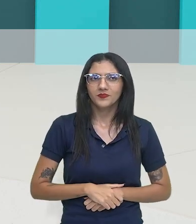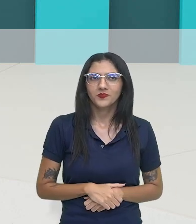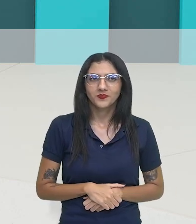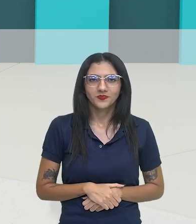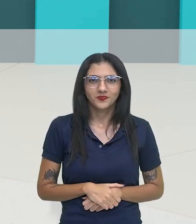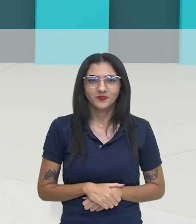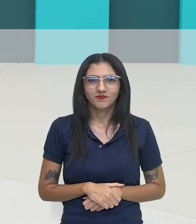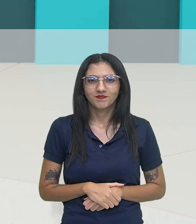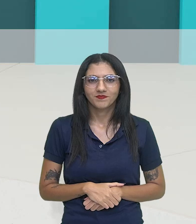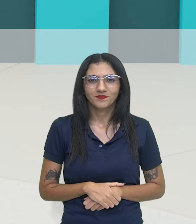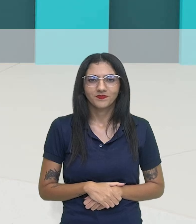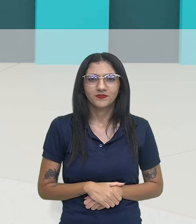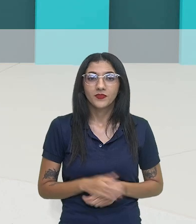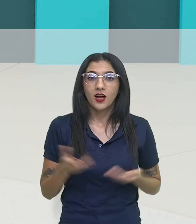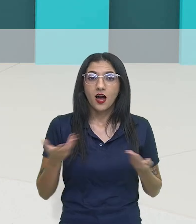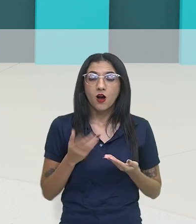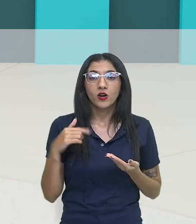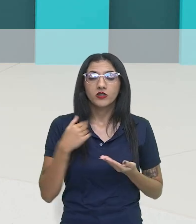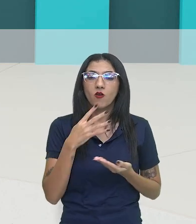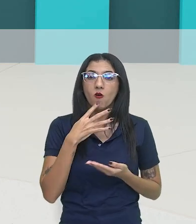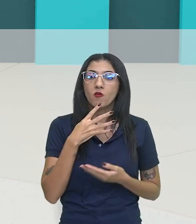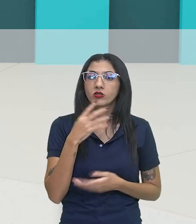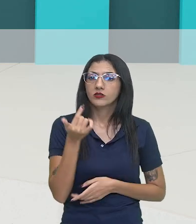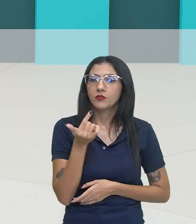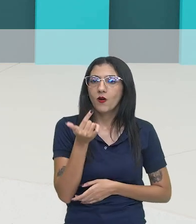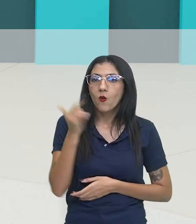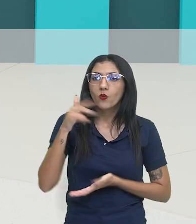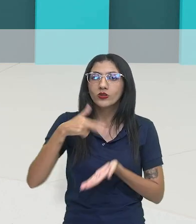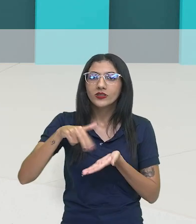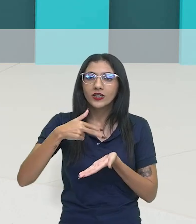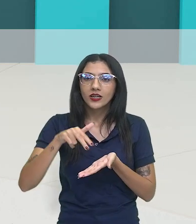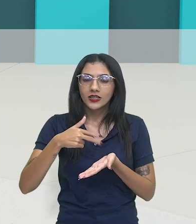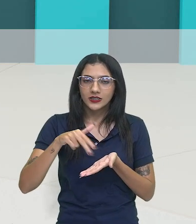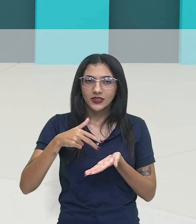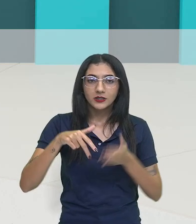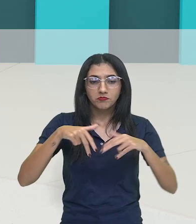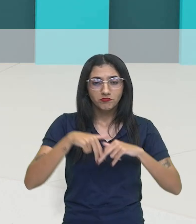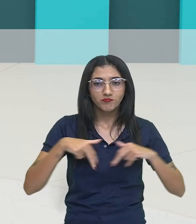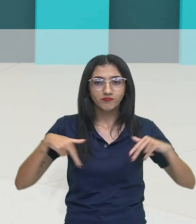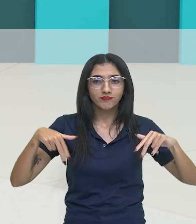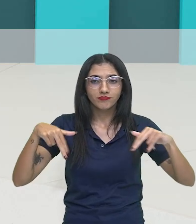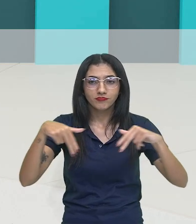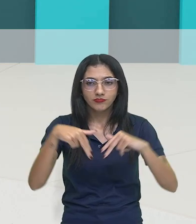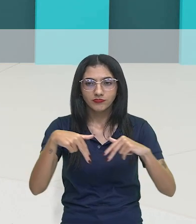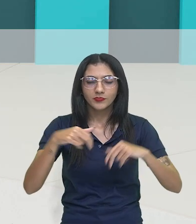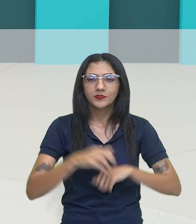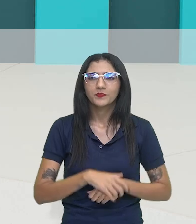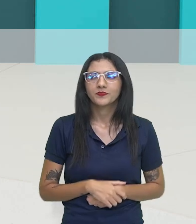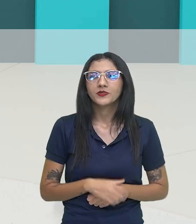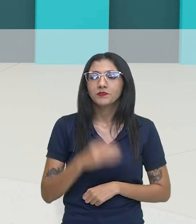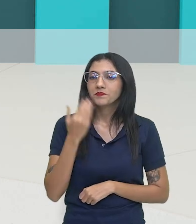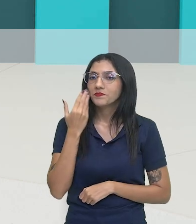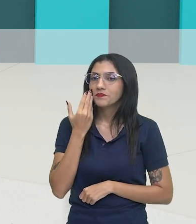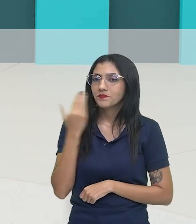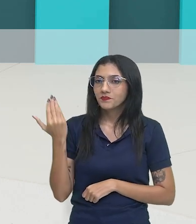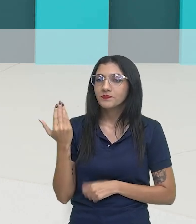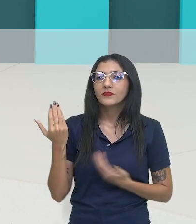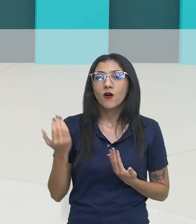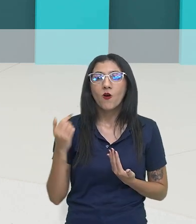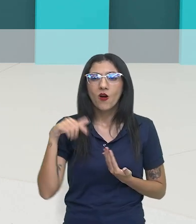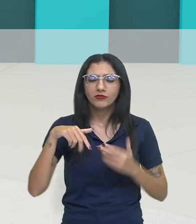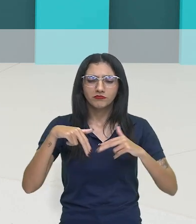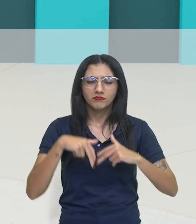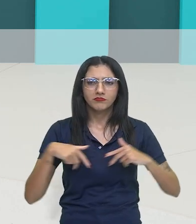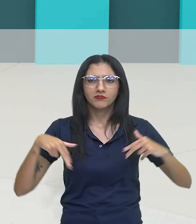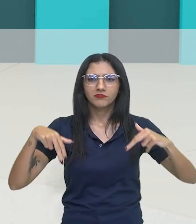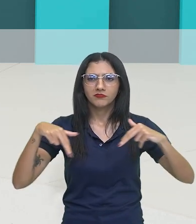agora a gente vai conhecer uma outra dança, que é a ciranda. A ciranda é justamente uma